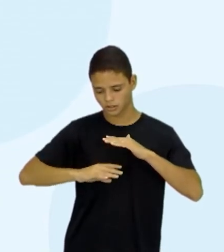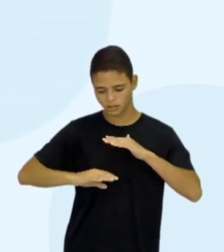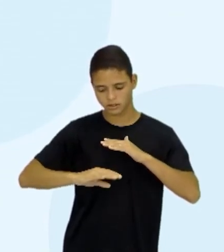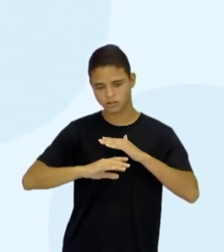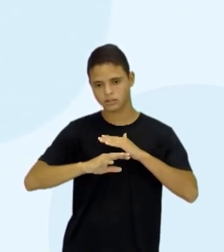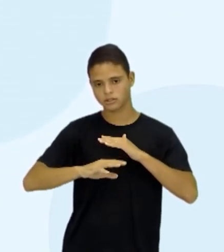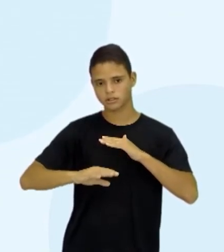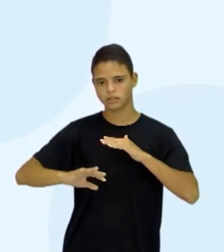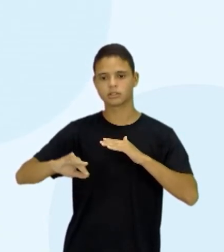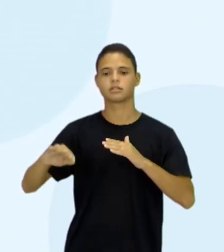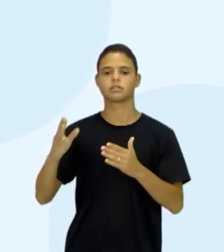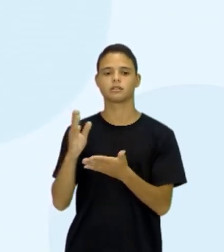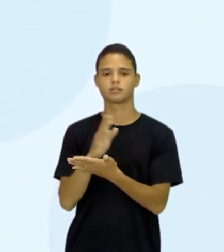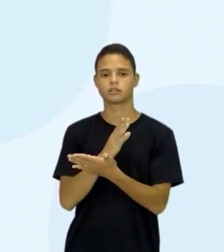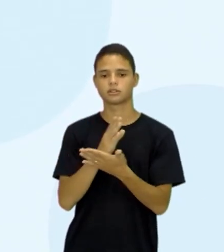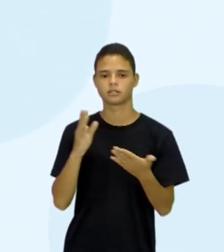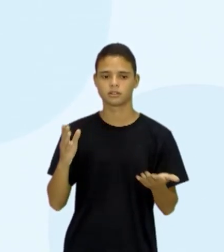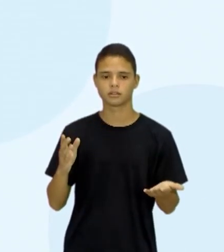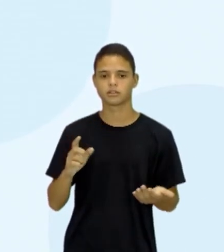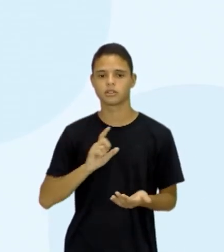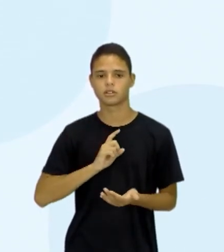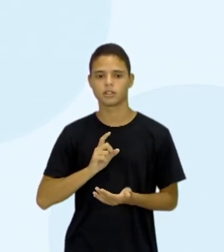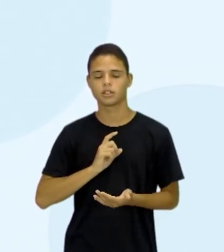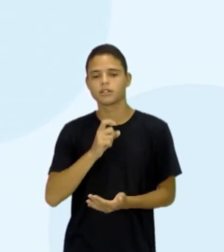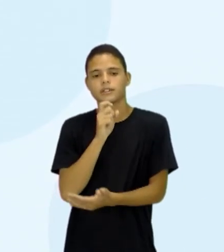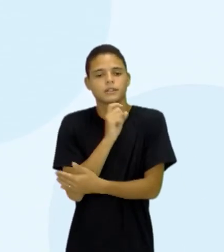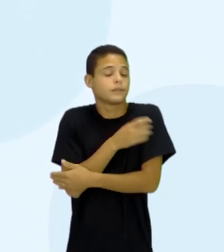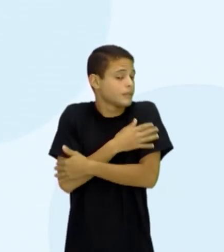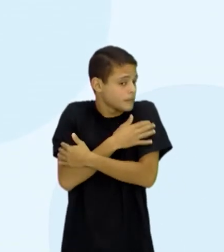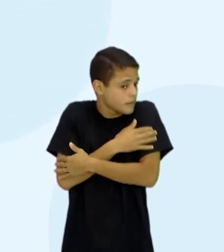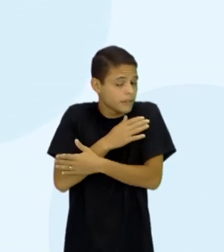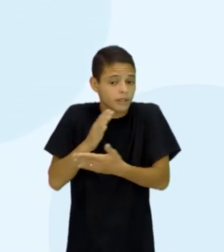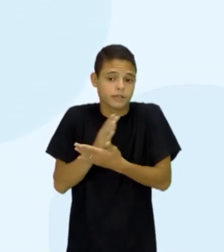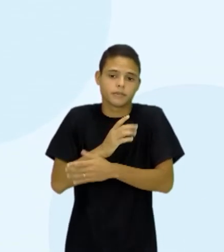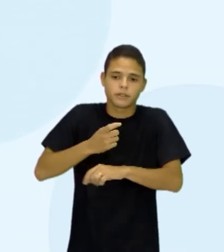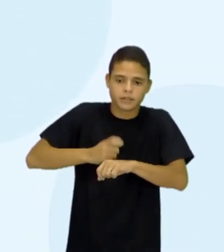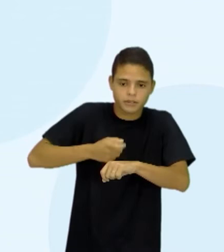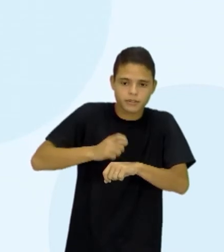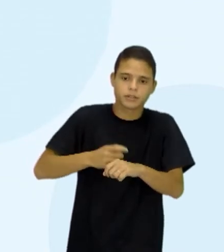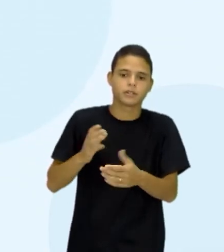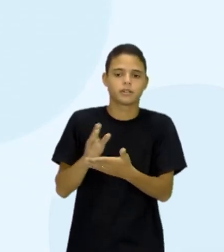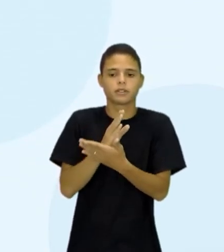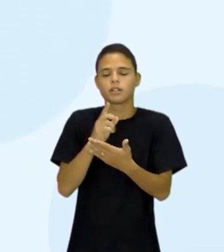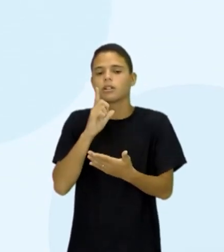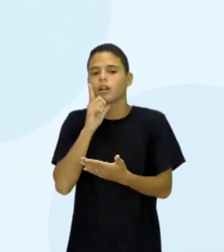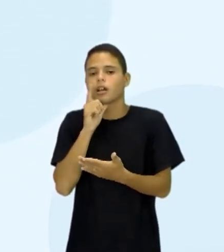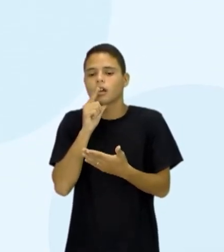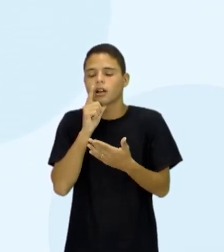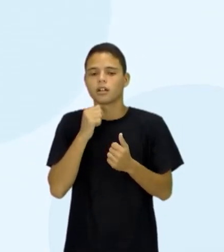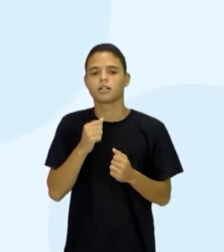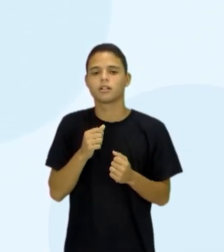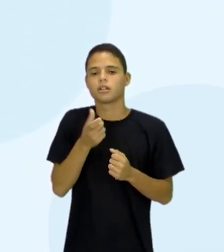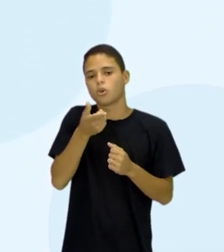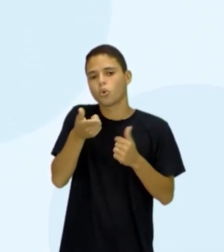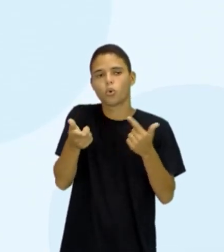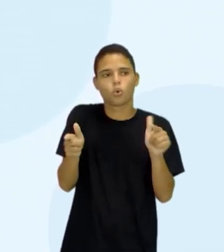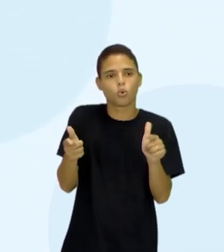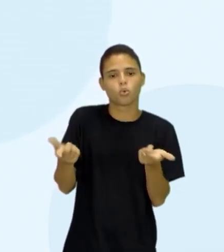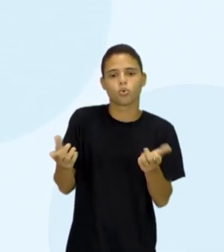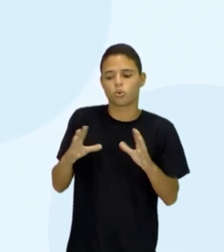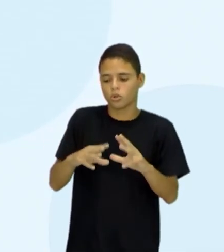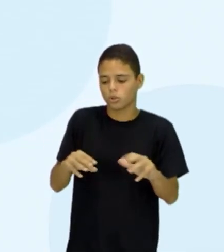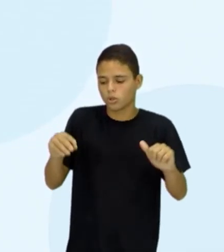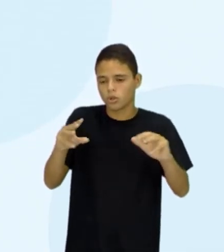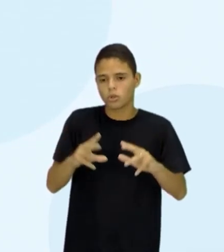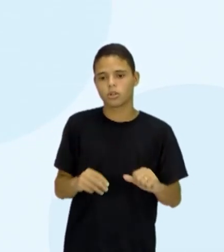justamente a algumas regiões da Terra que tem gelo, outras regiões que tem pedra, outras regiões que tem água líquida e outras regiões que tem areia.